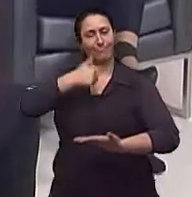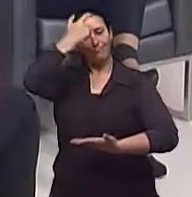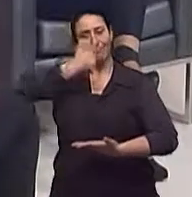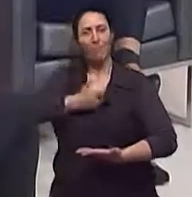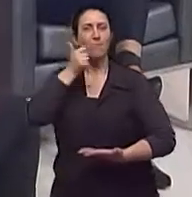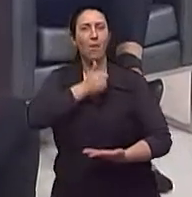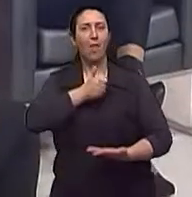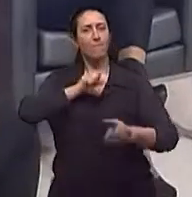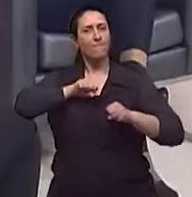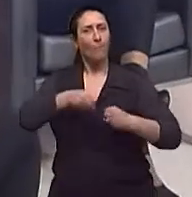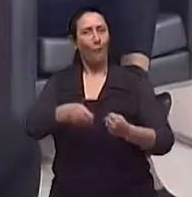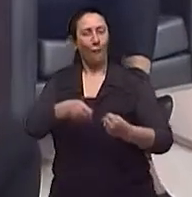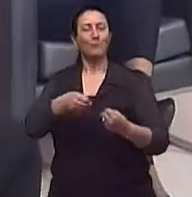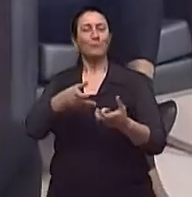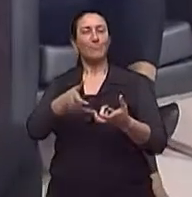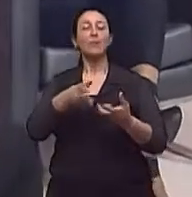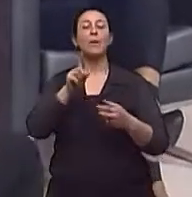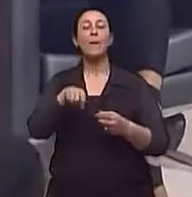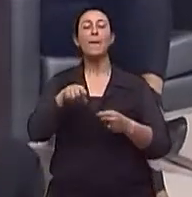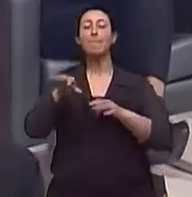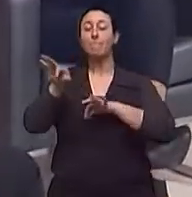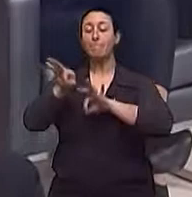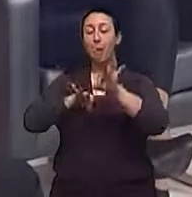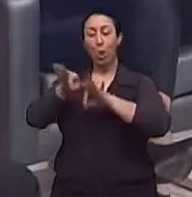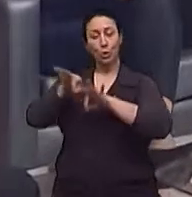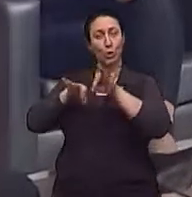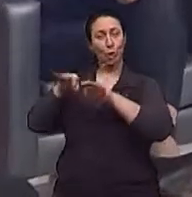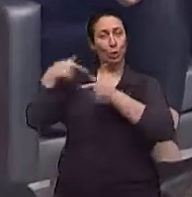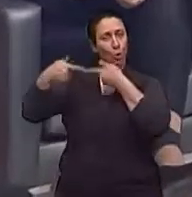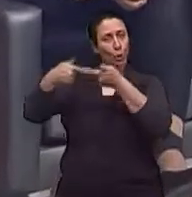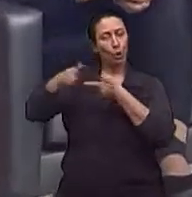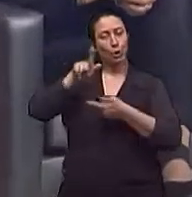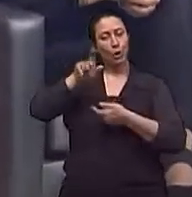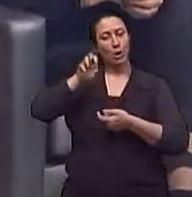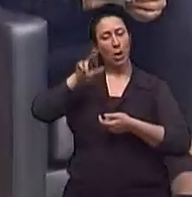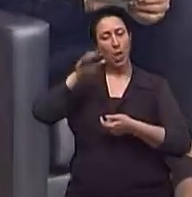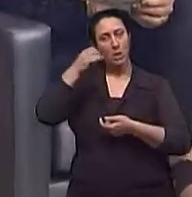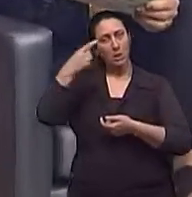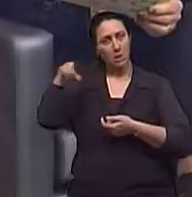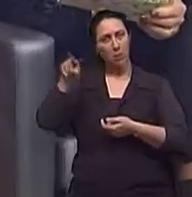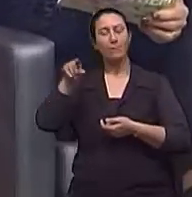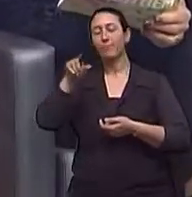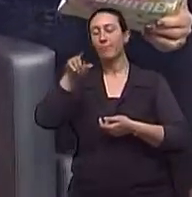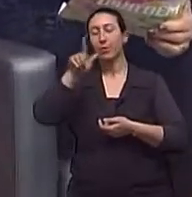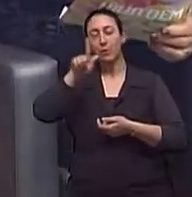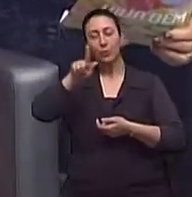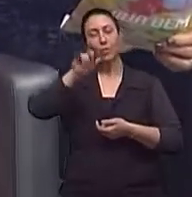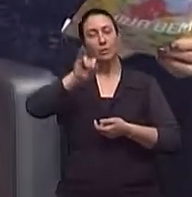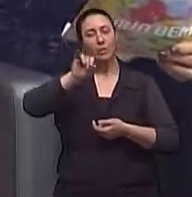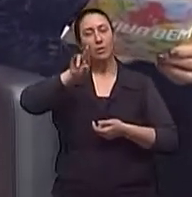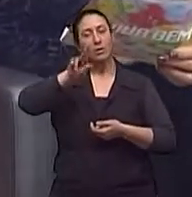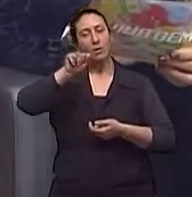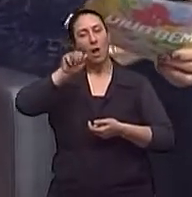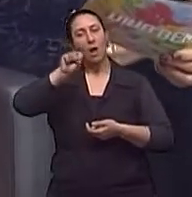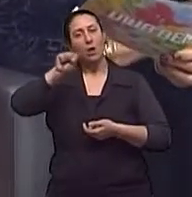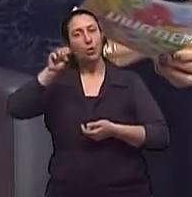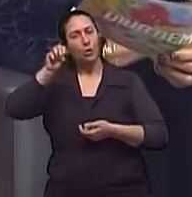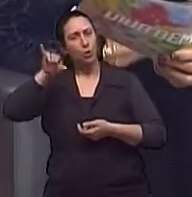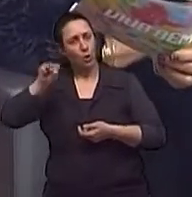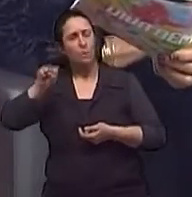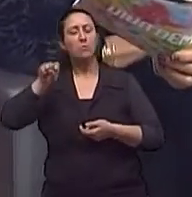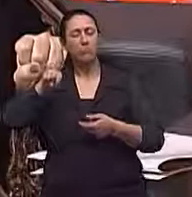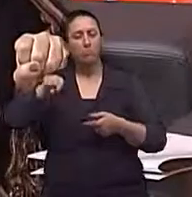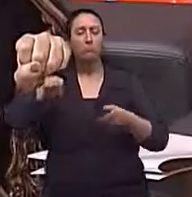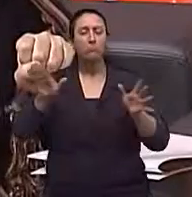então o projeto gerações ele faz parte ele é executado pelo coletivo feminino plural e o centro de referência